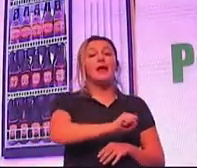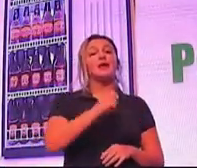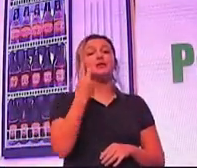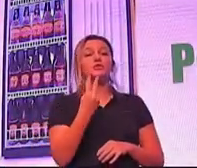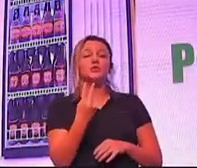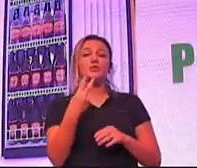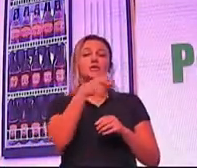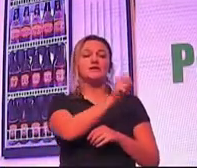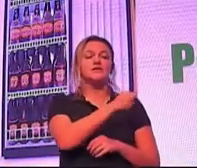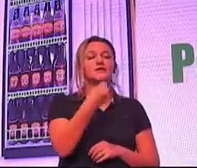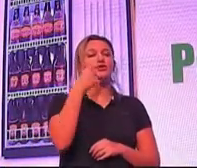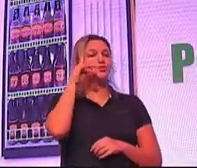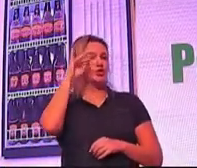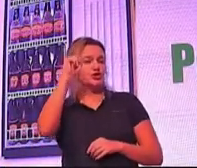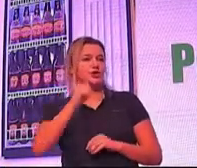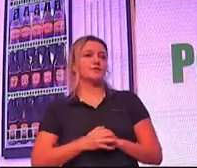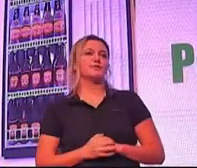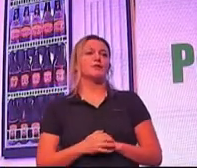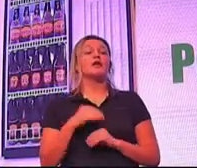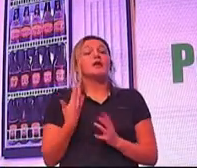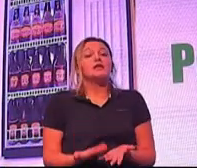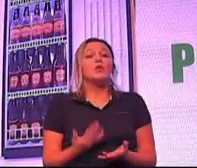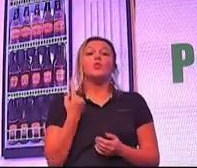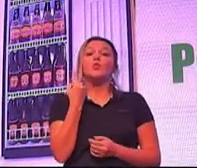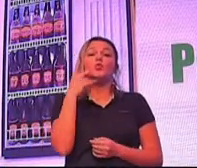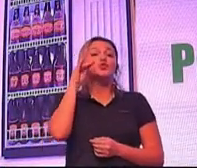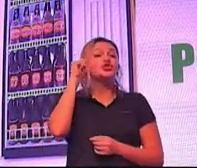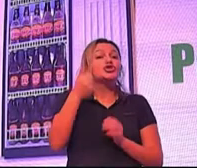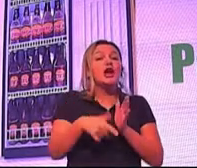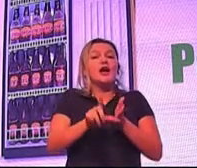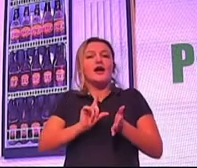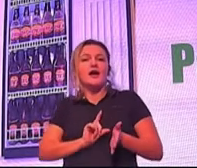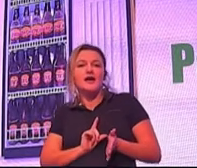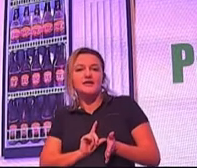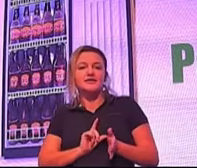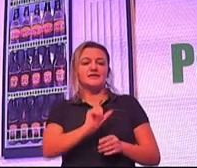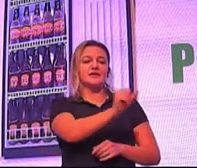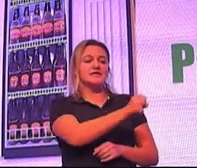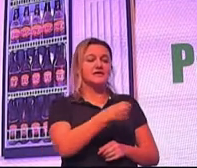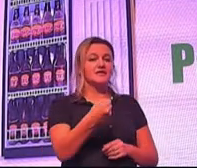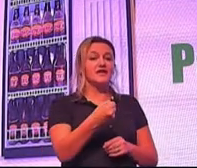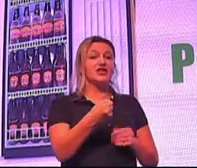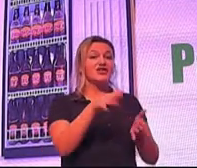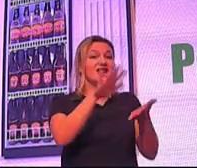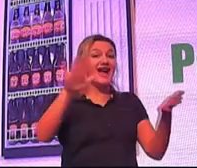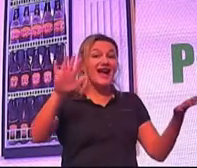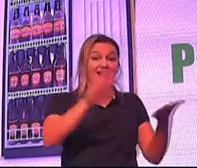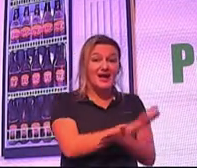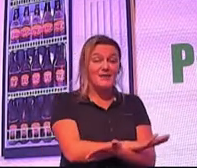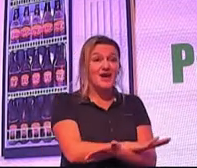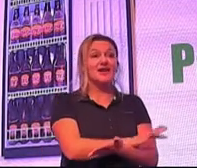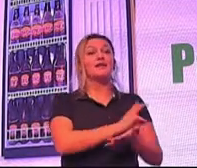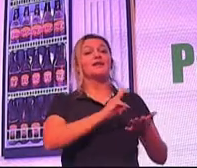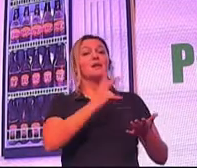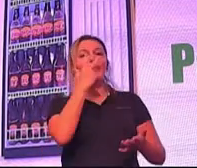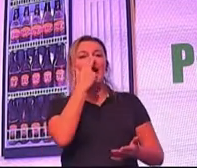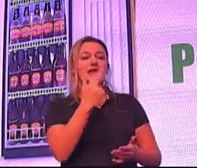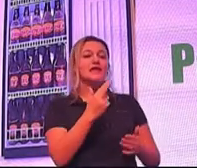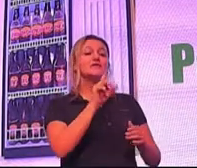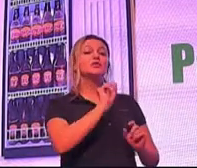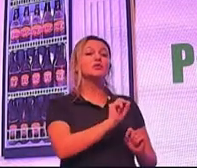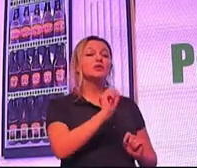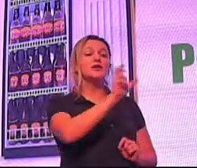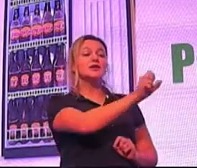14º dia, um dia antes para acabar a cerveja, a geladeira fala, opa, As cervejas do meu dono estão acabando.